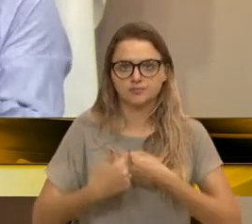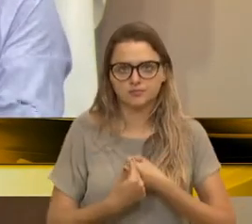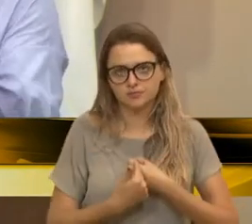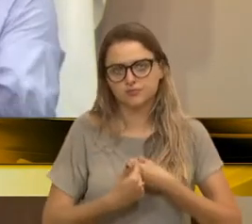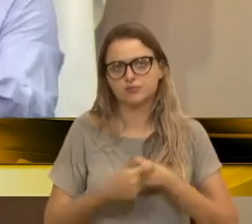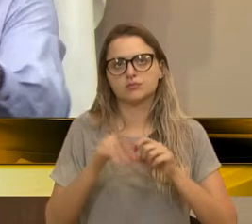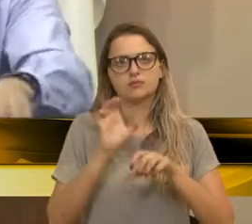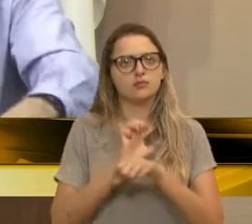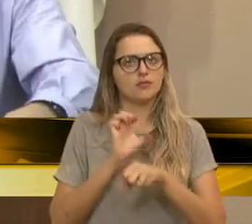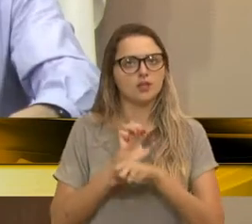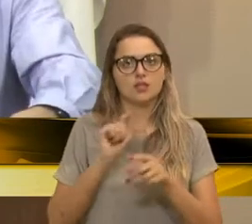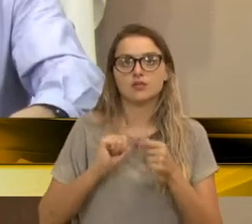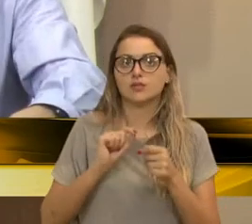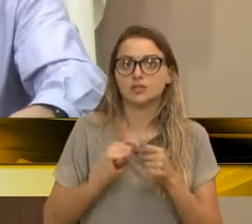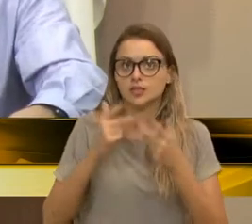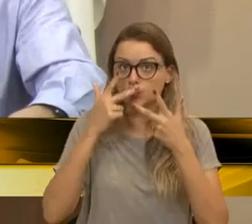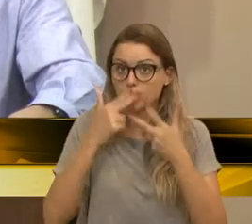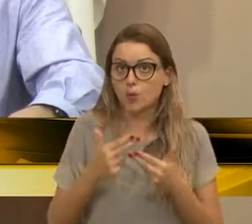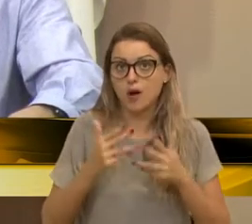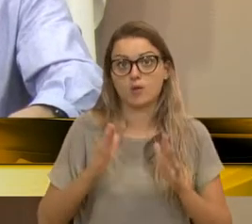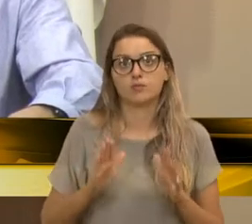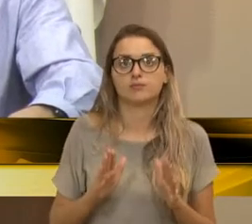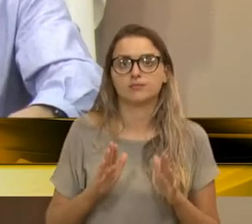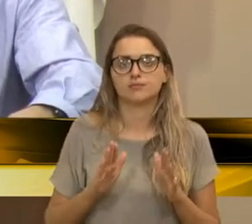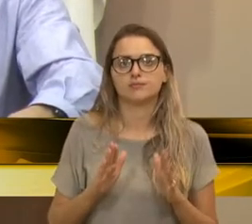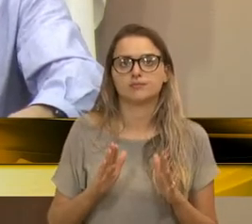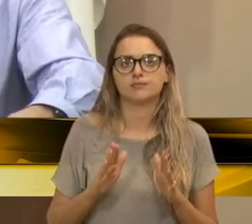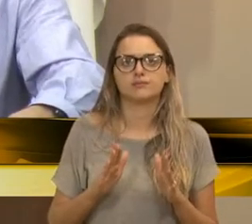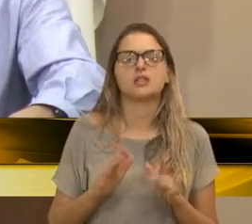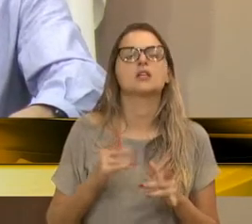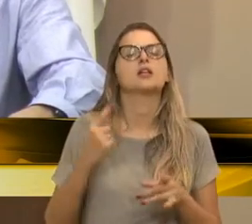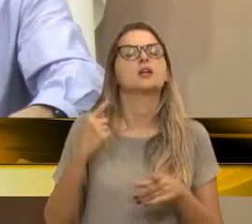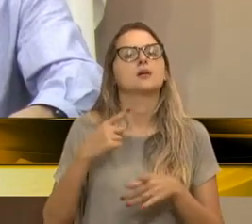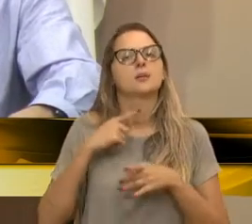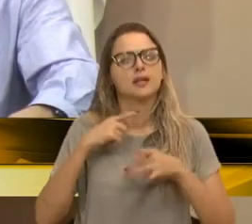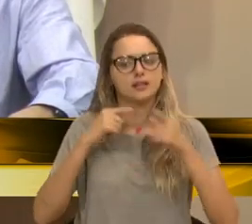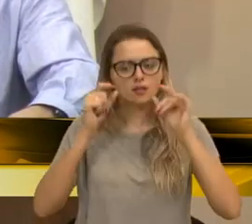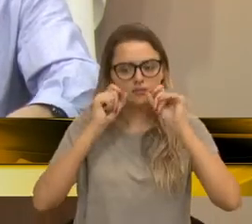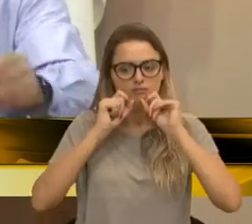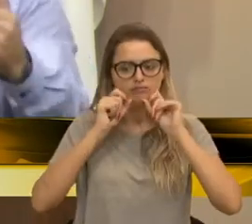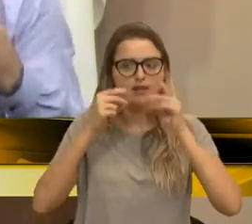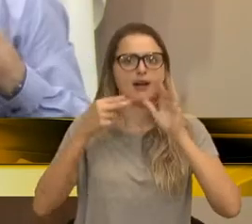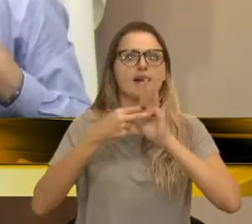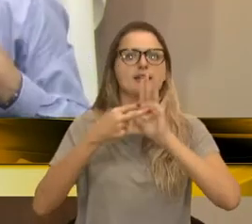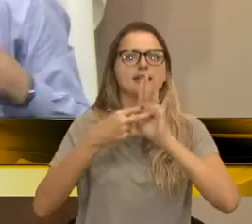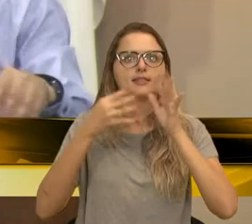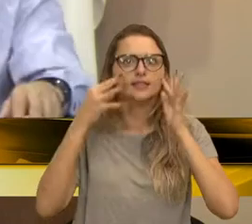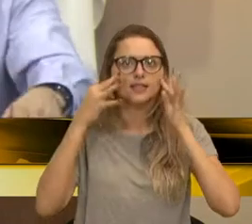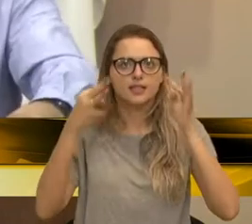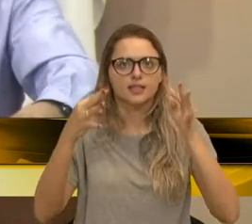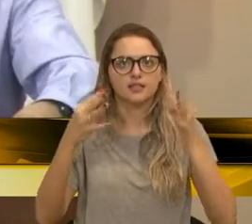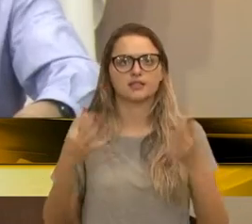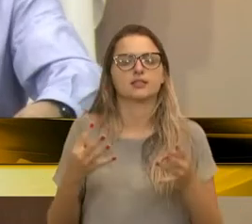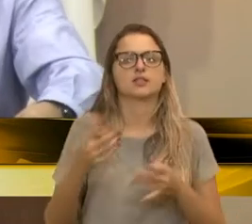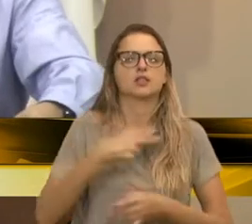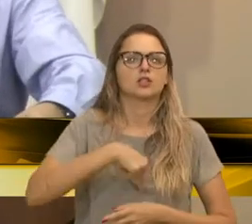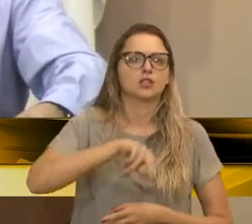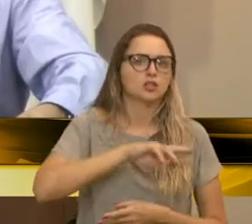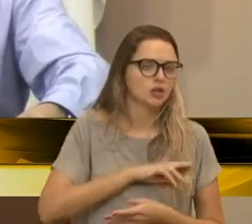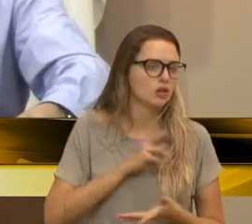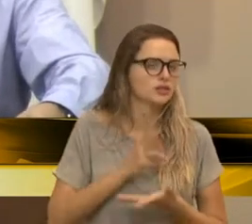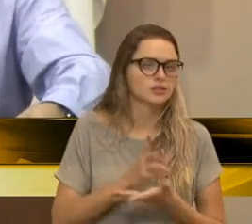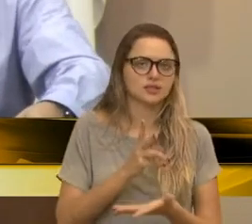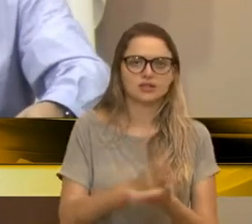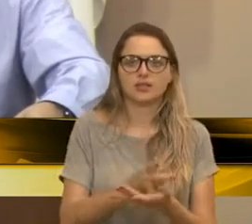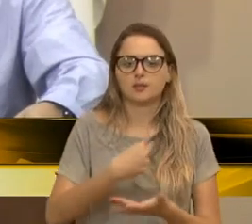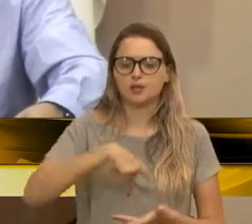no nosso estado, estamos fazendo isso da mesma forma, para que se abra os olhos. Nós aqui em Caxias, a todo momento, somos